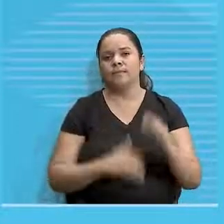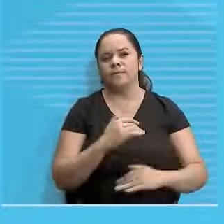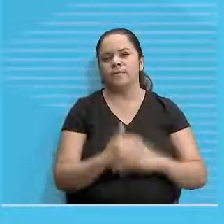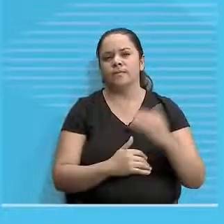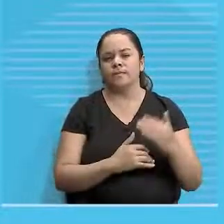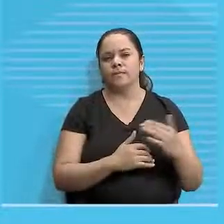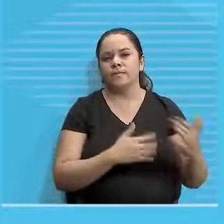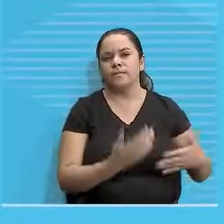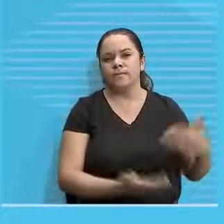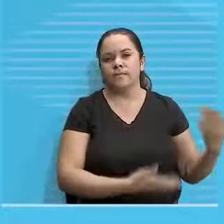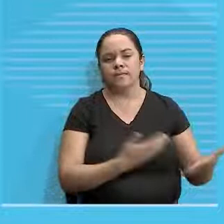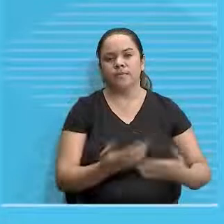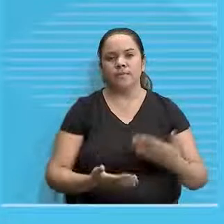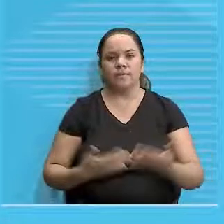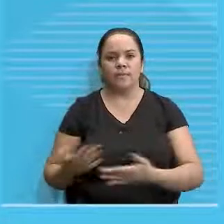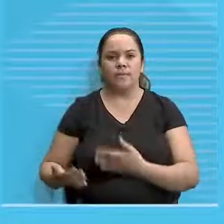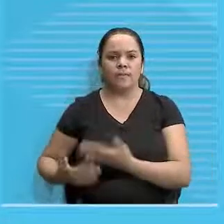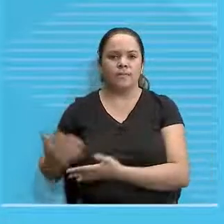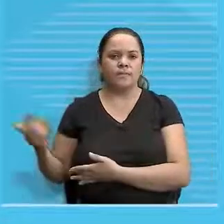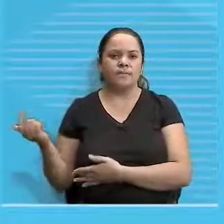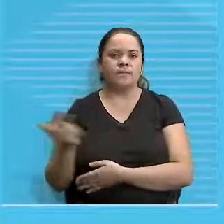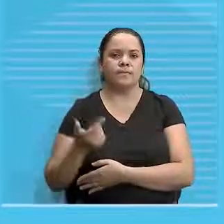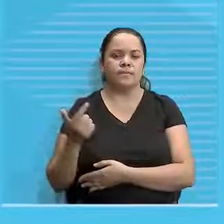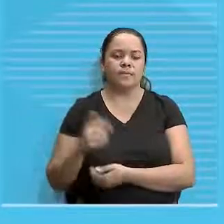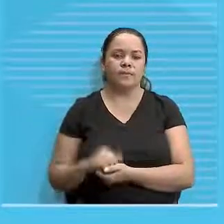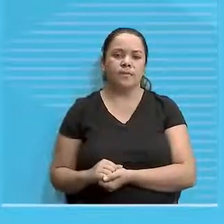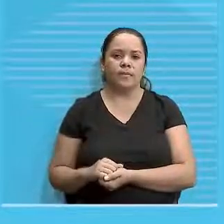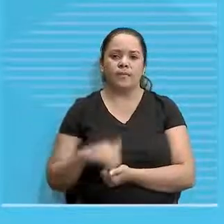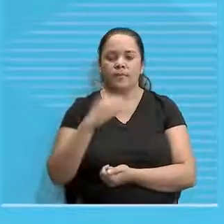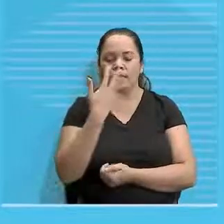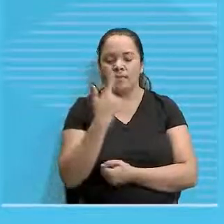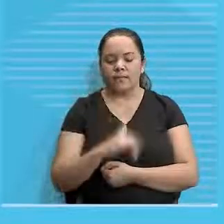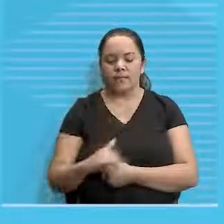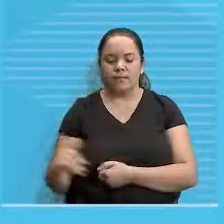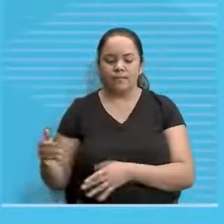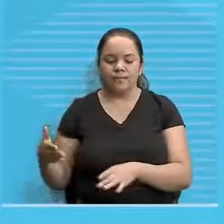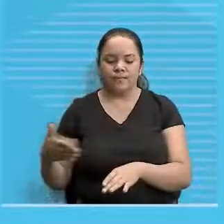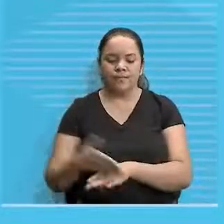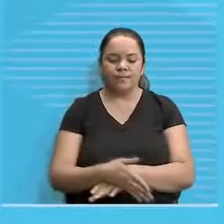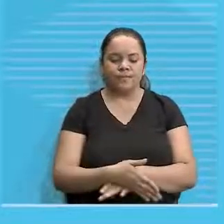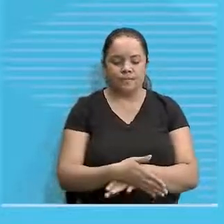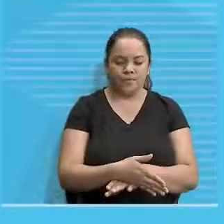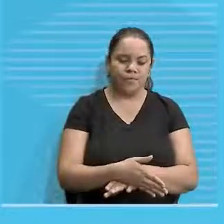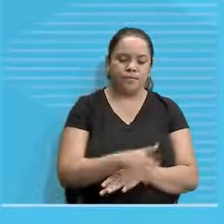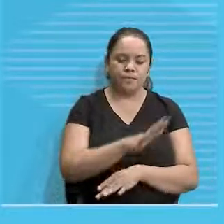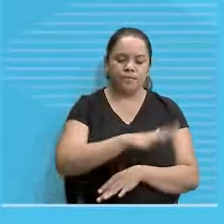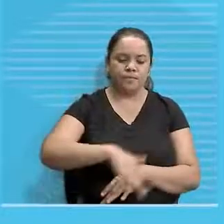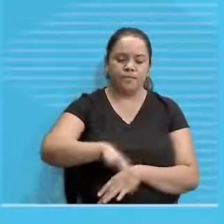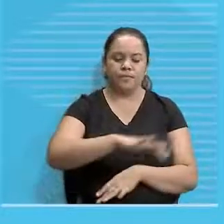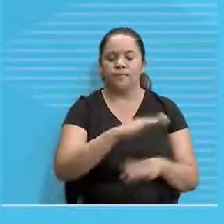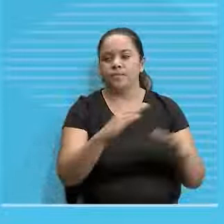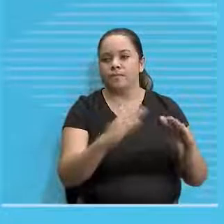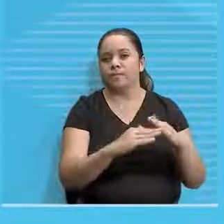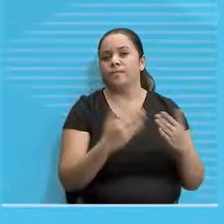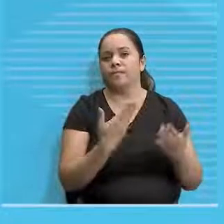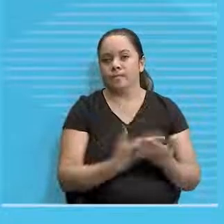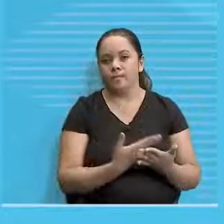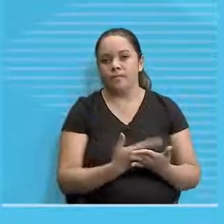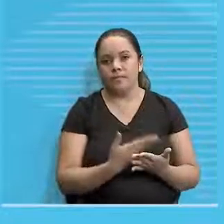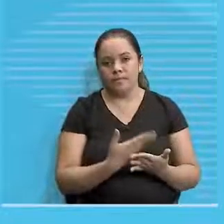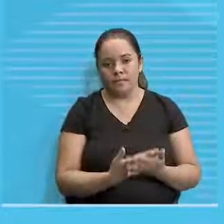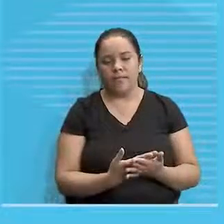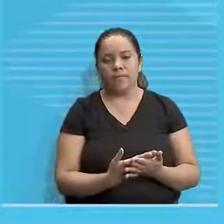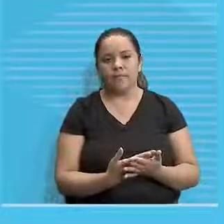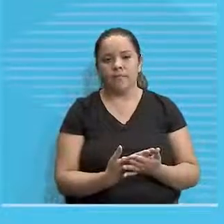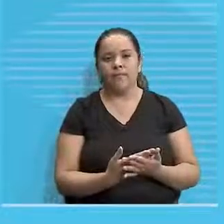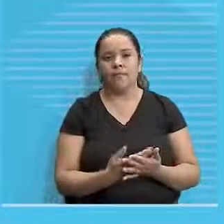socialização secundária, que é aquela em que a criança ela é inserida dentro de um ambiente escolar, em que ela vai ter